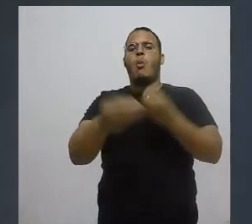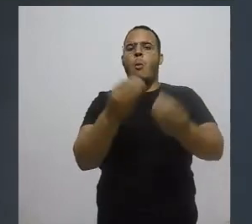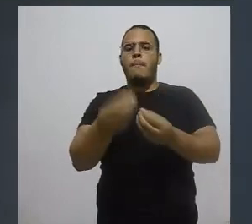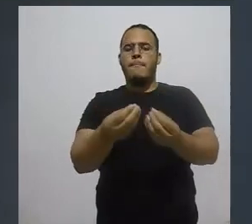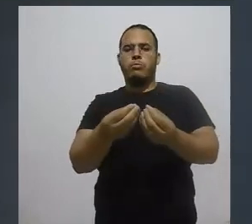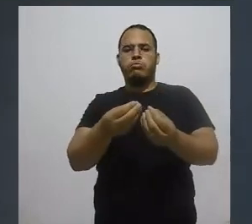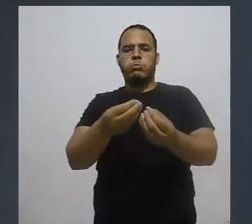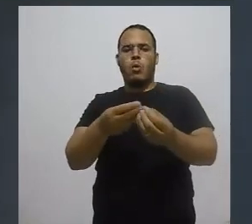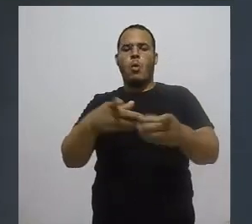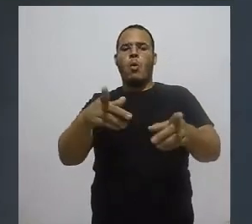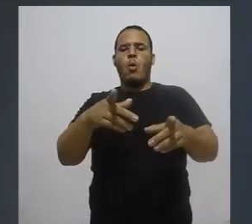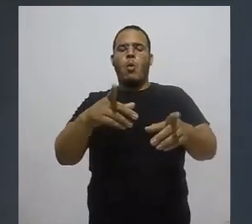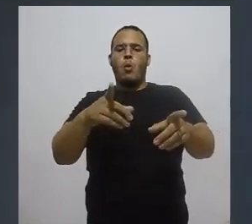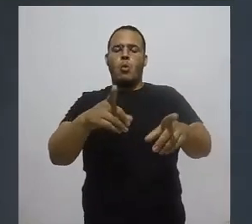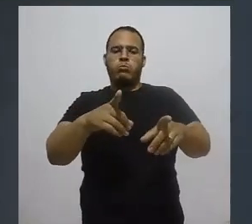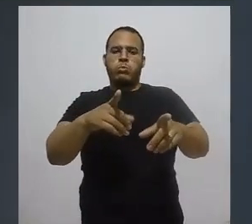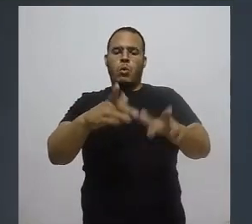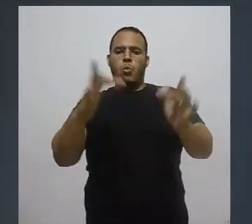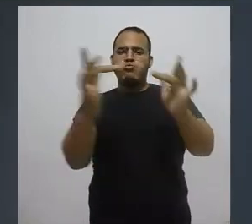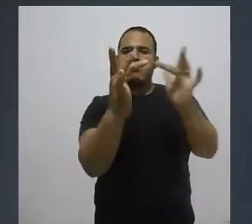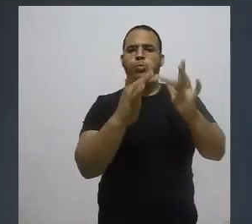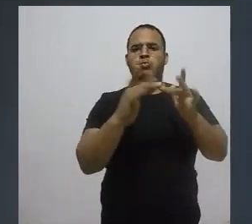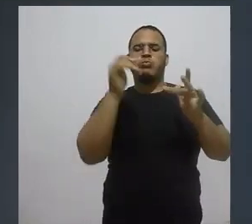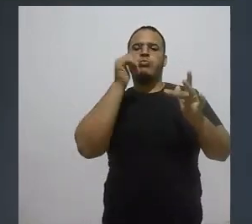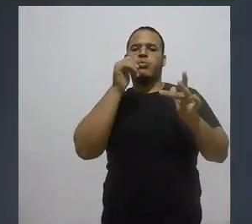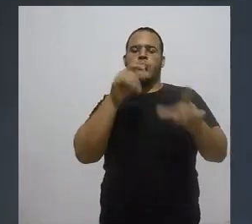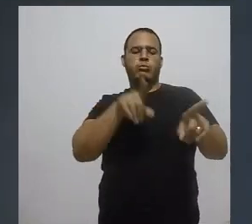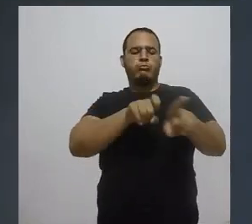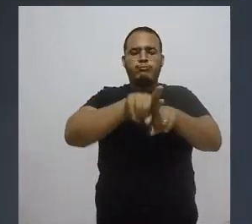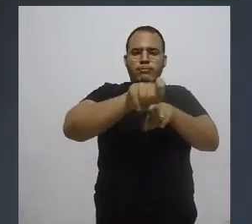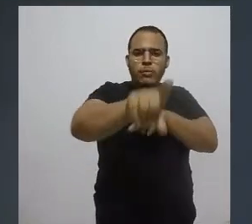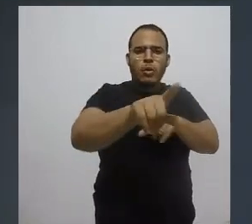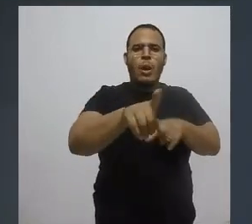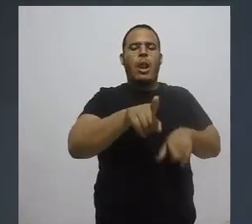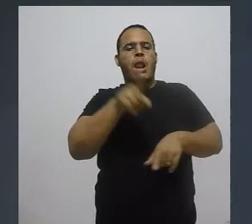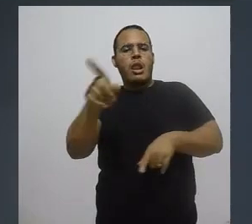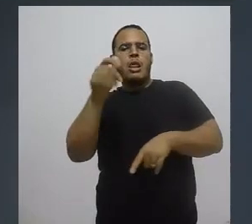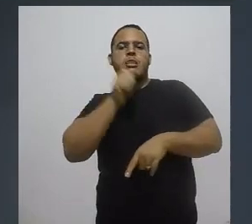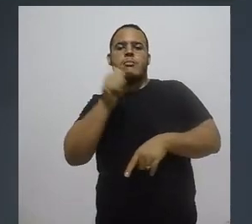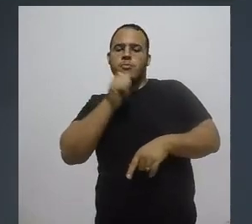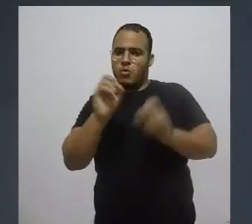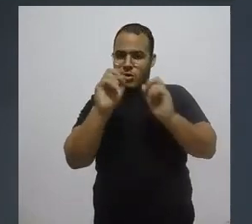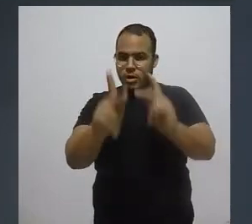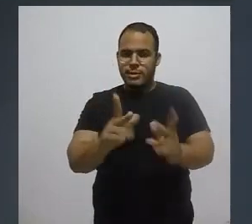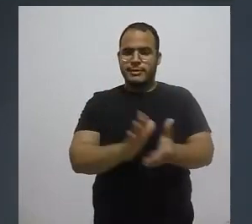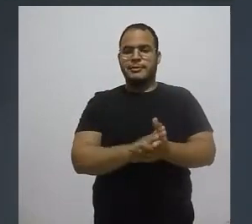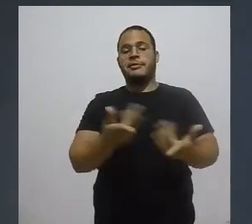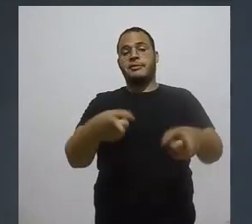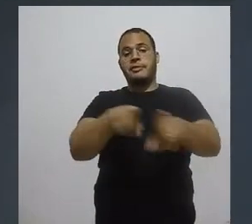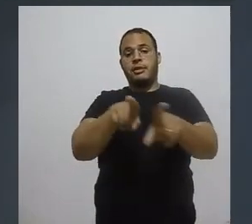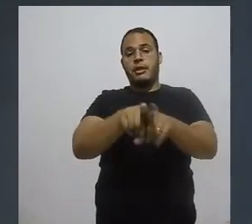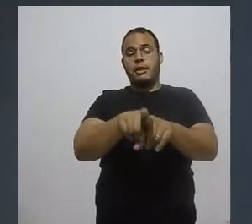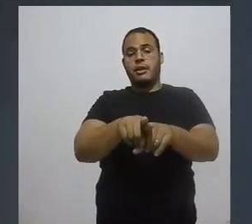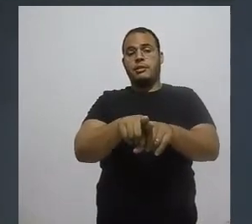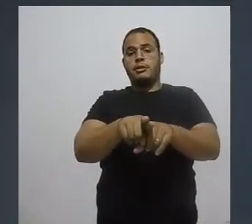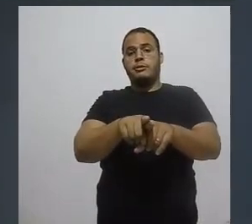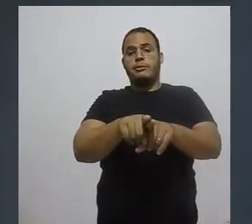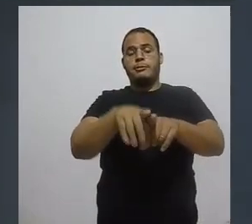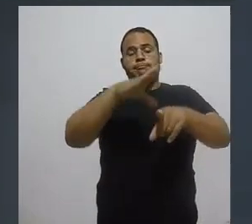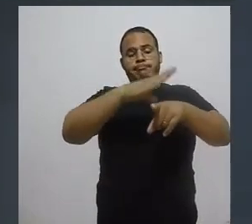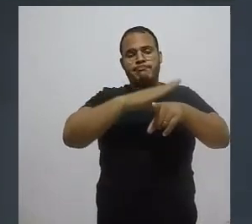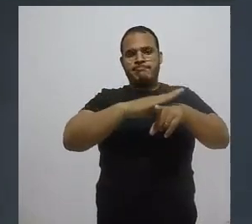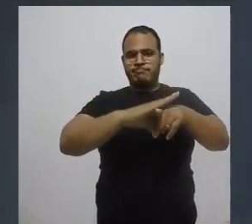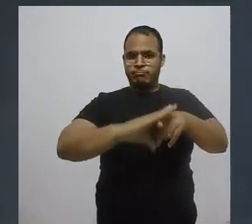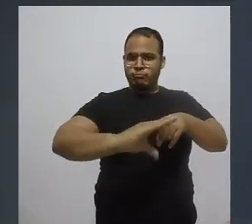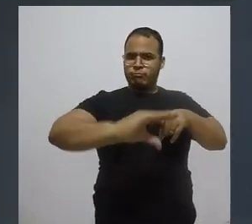justamente aí o momento em que o espermatozoide é depositado no corpo da mulher, ok? É formado por um tecido erétil, ou